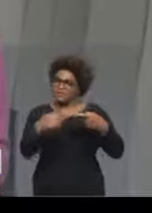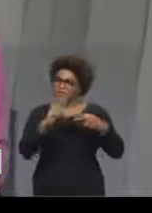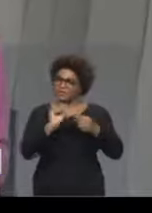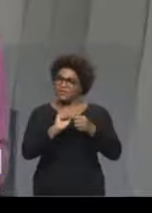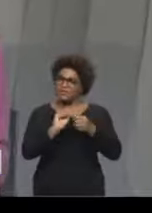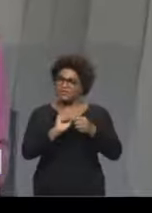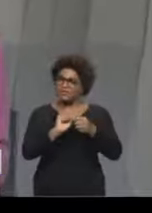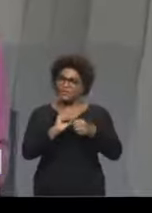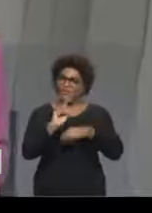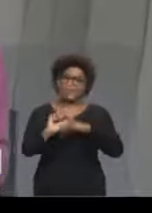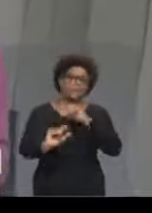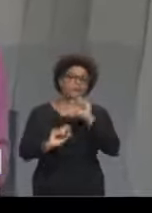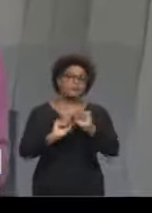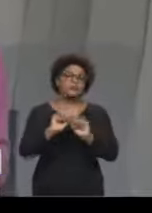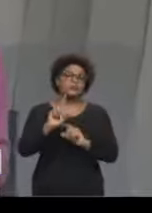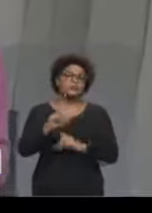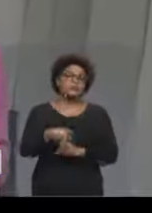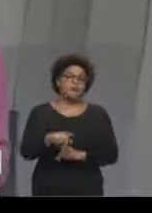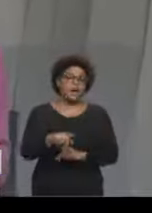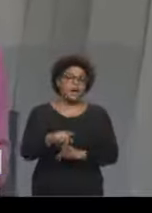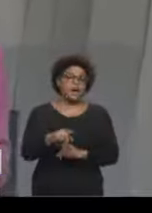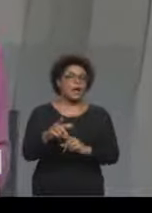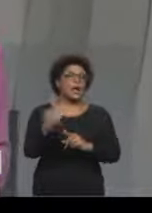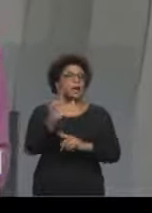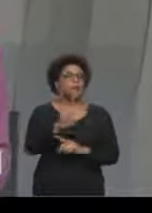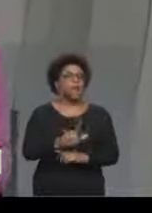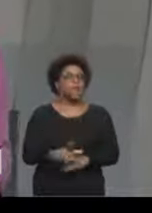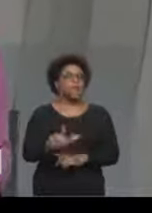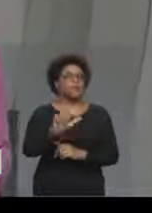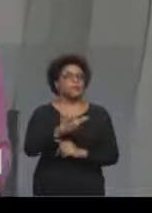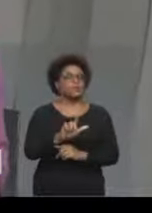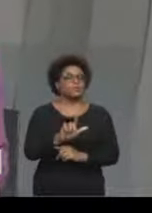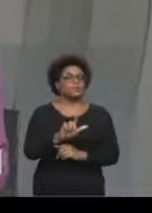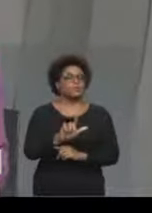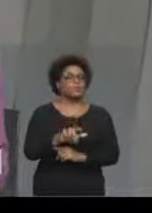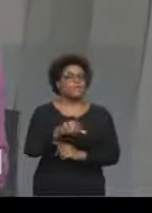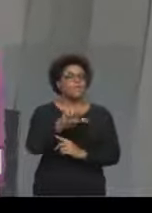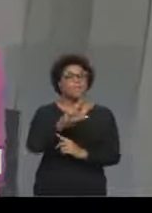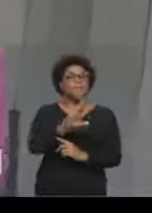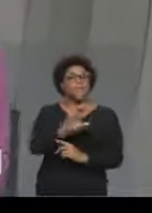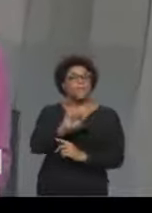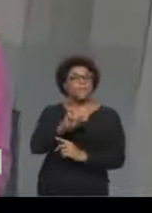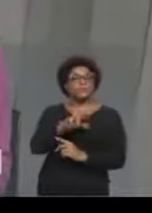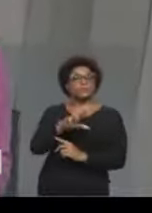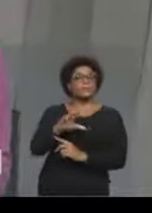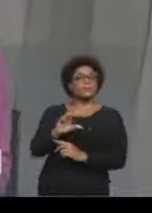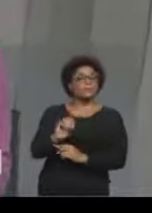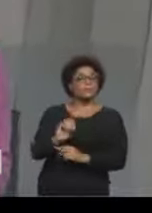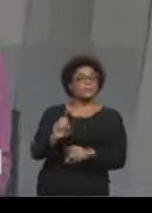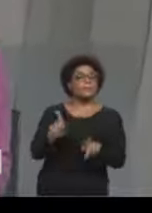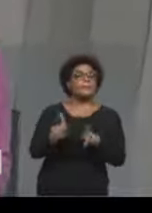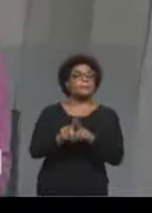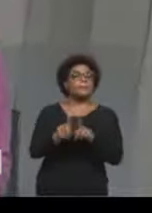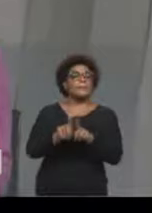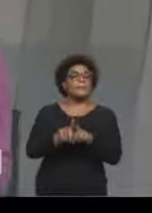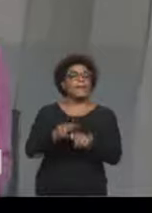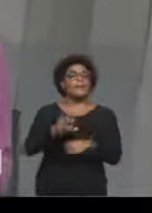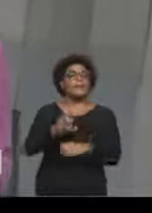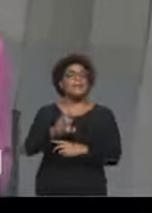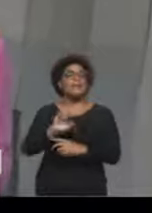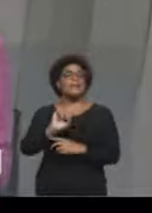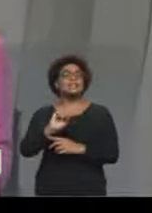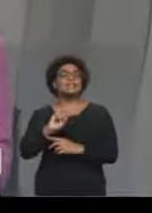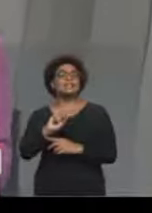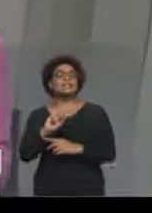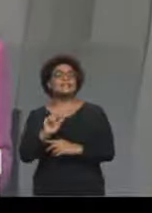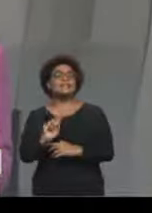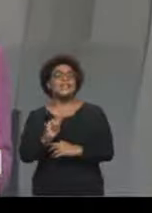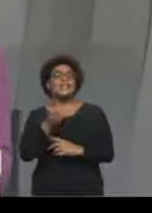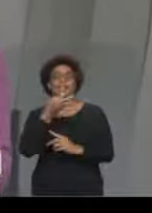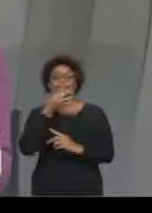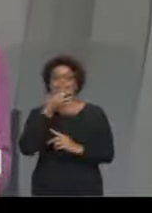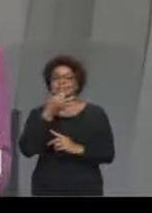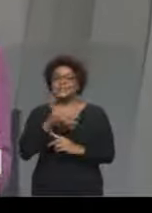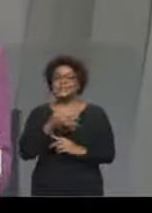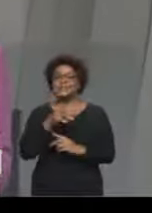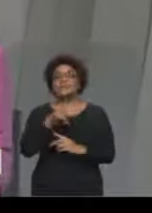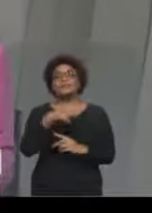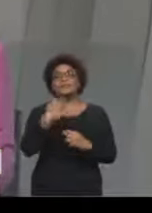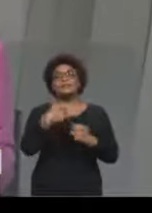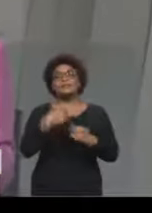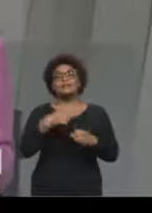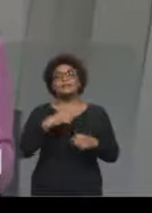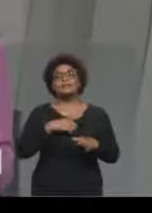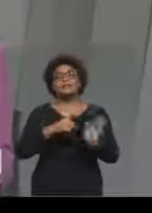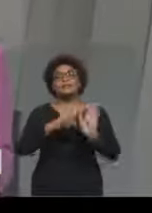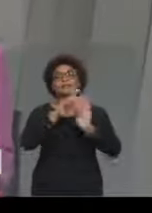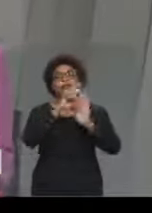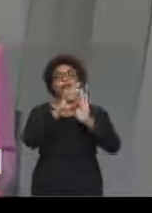você, claro, tanto o resumo quanto a resenha crítica, você precisa ter um original,